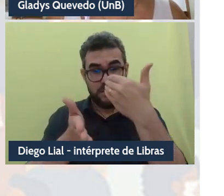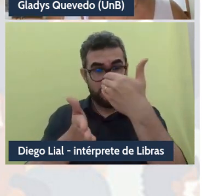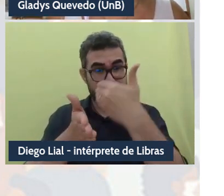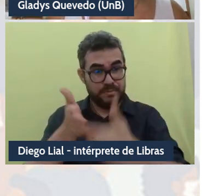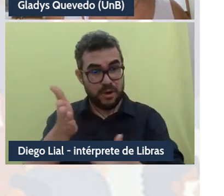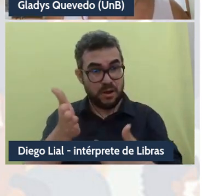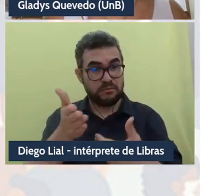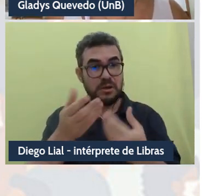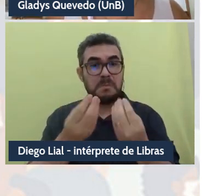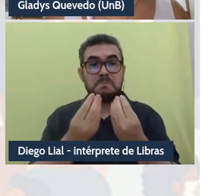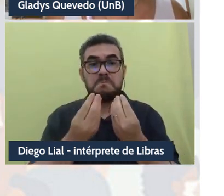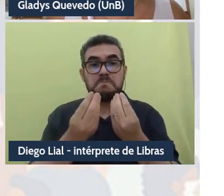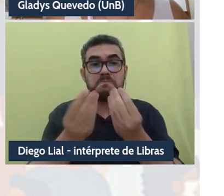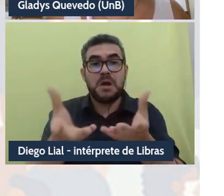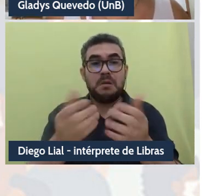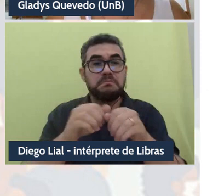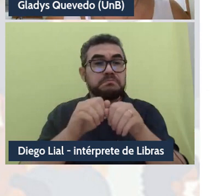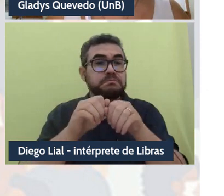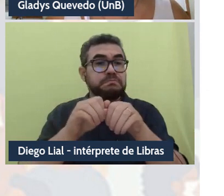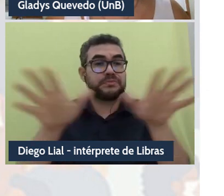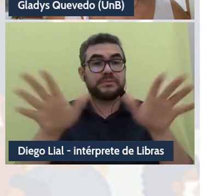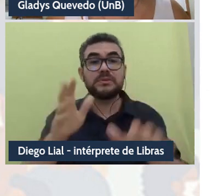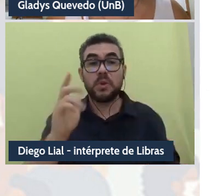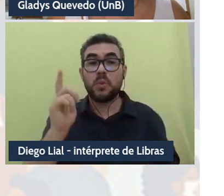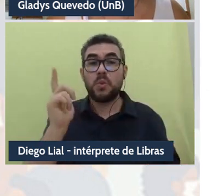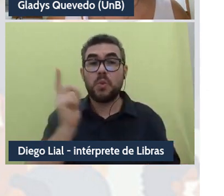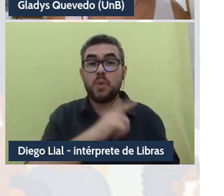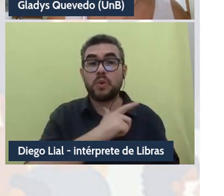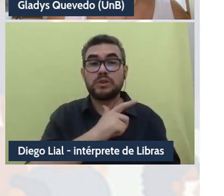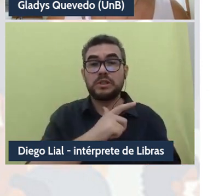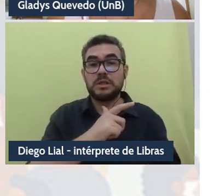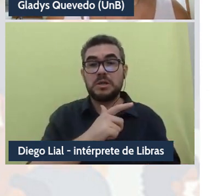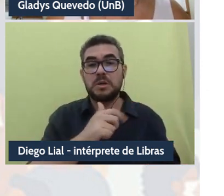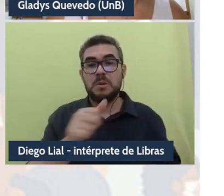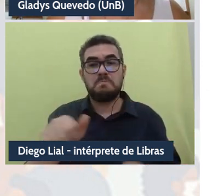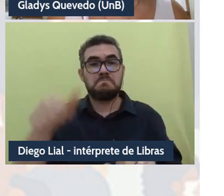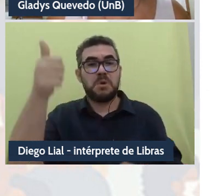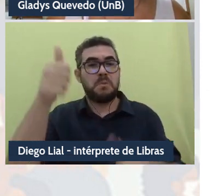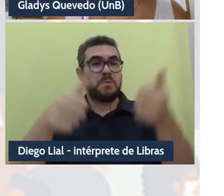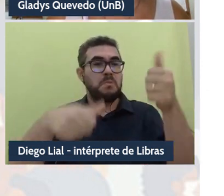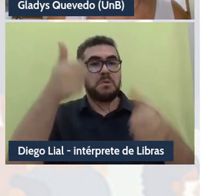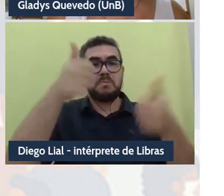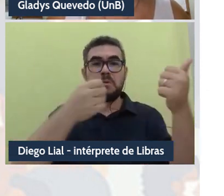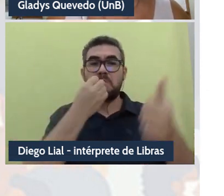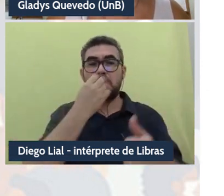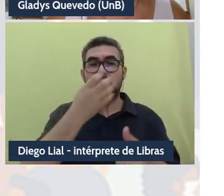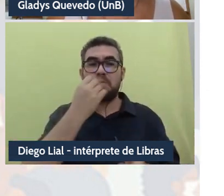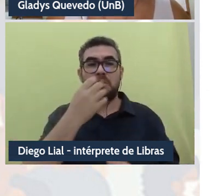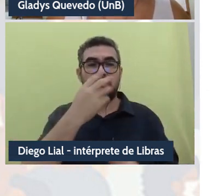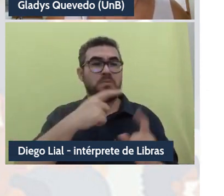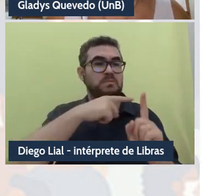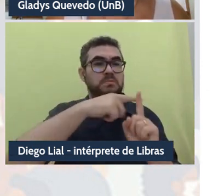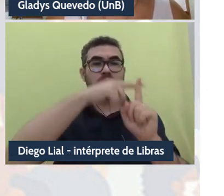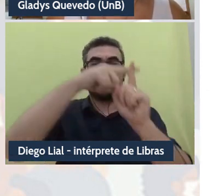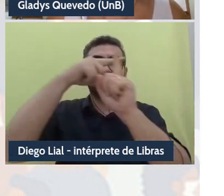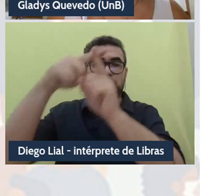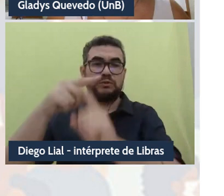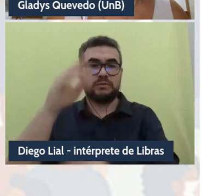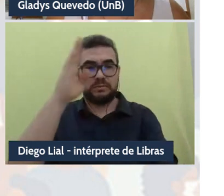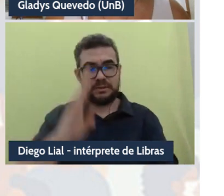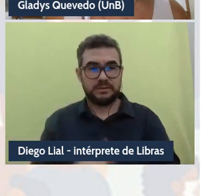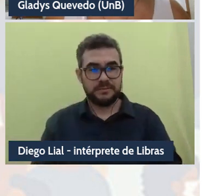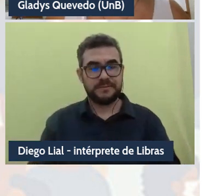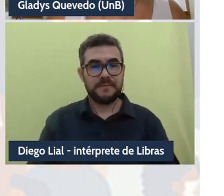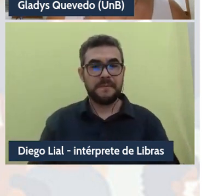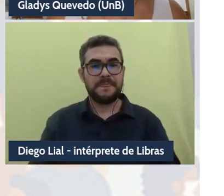afora. É preciso que a gente pense com muito carinho na avaliação e nessas políticas